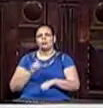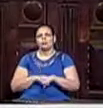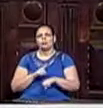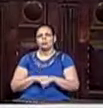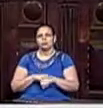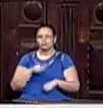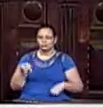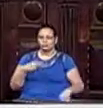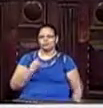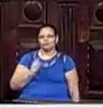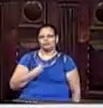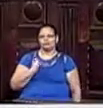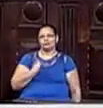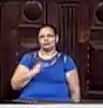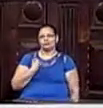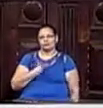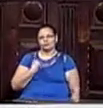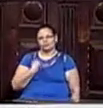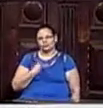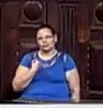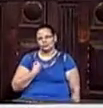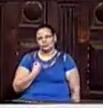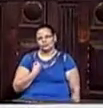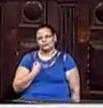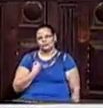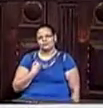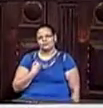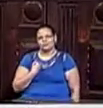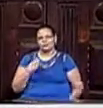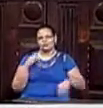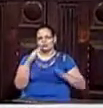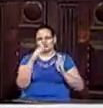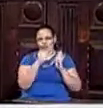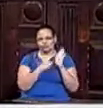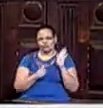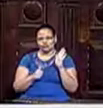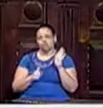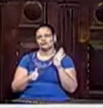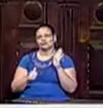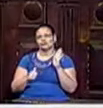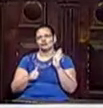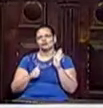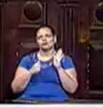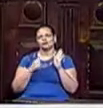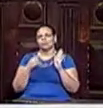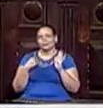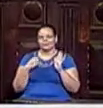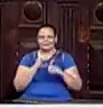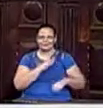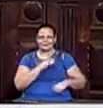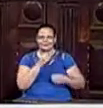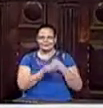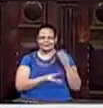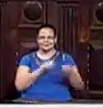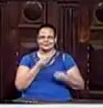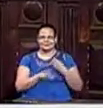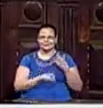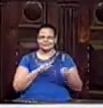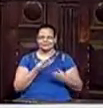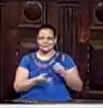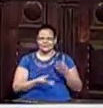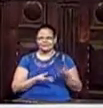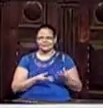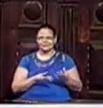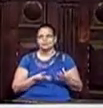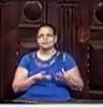que nós estamos vivendo, inclusive retirando benefício fiscal com renúncia de